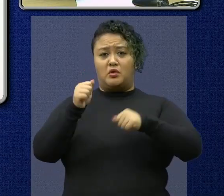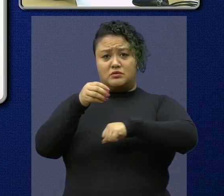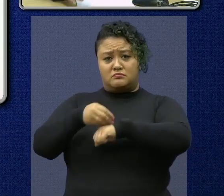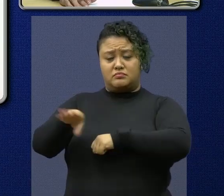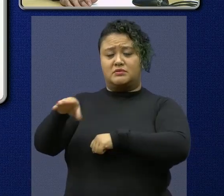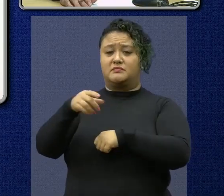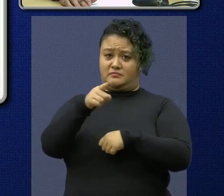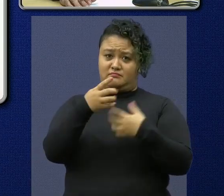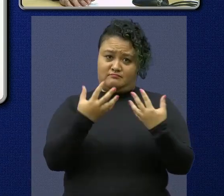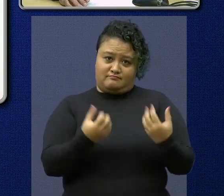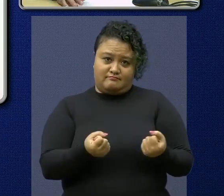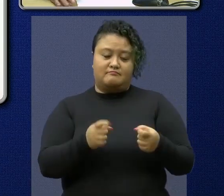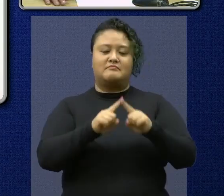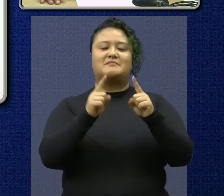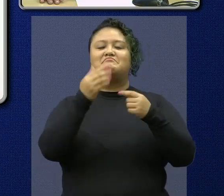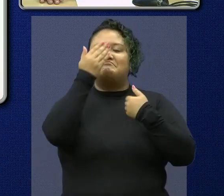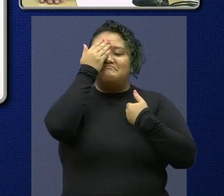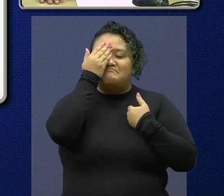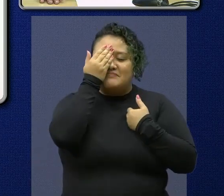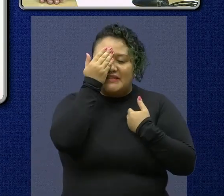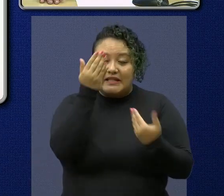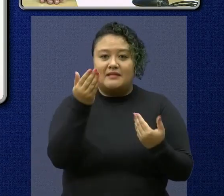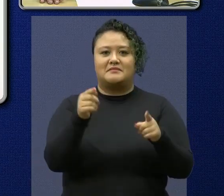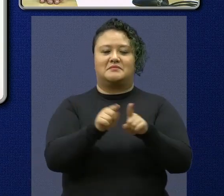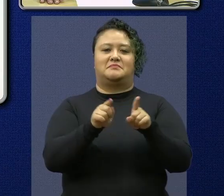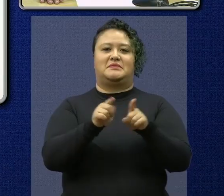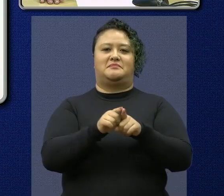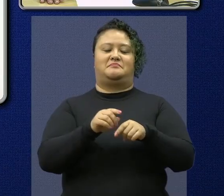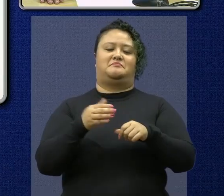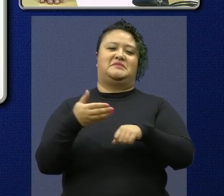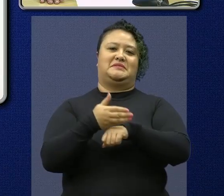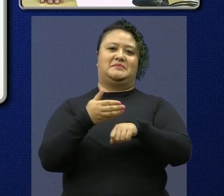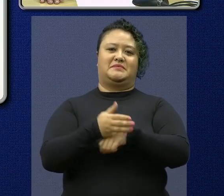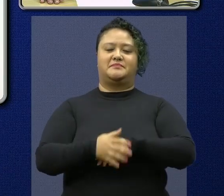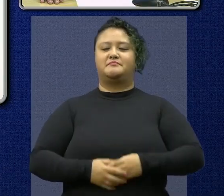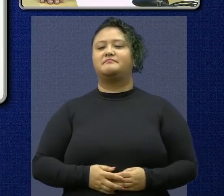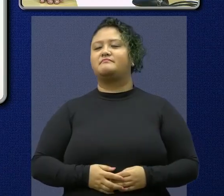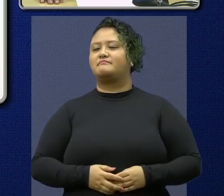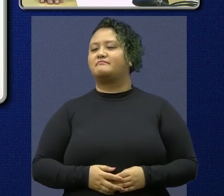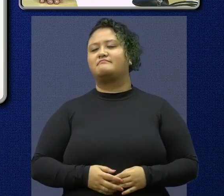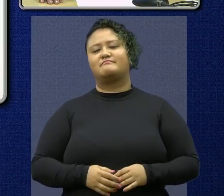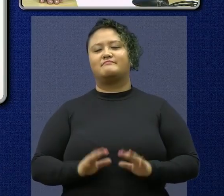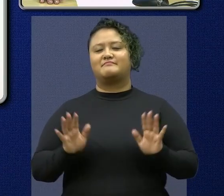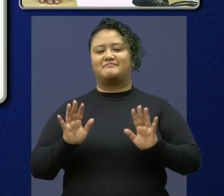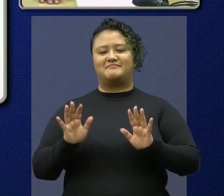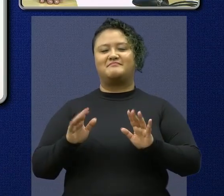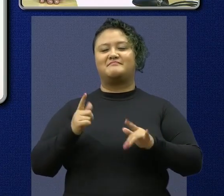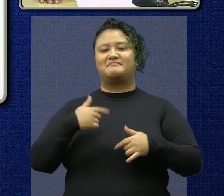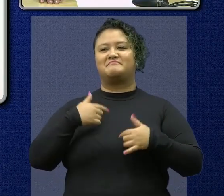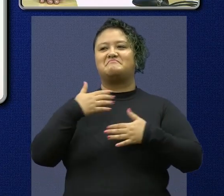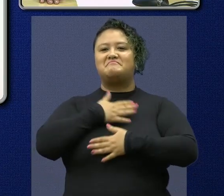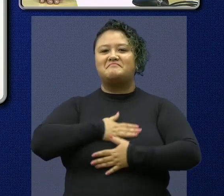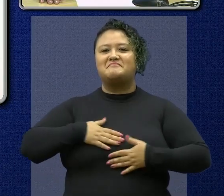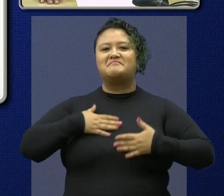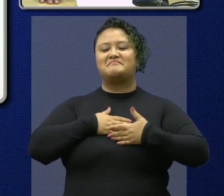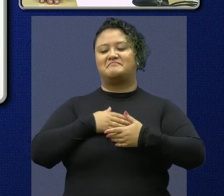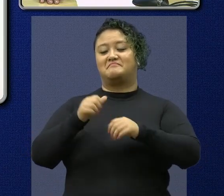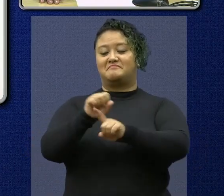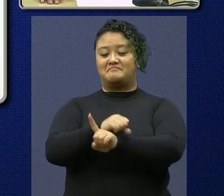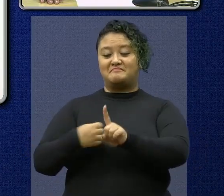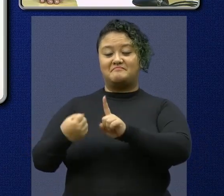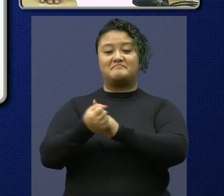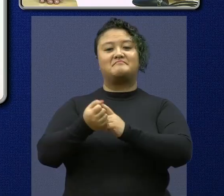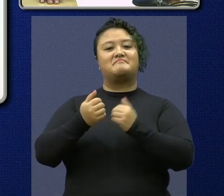Mas obrigado pela tua participação. Imagina, para mim é sempre um prazer poder contribuir com a sociedade, né? Como toda essa